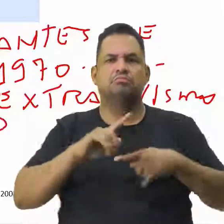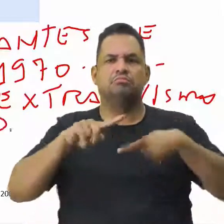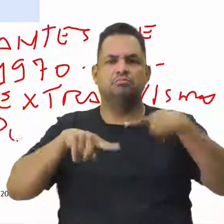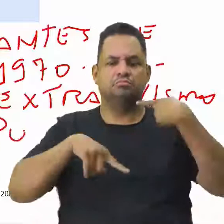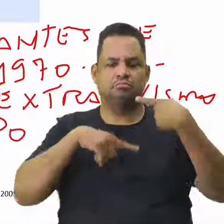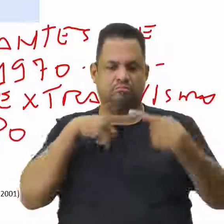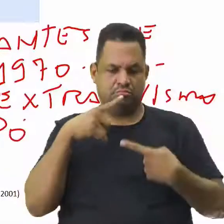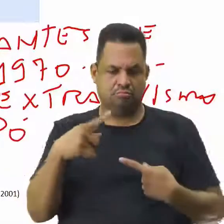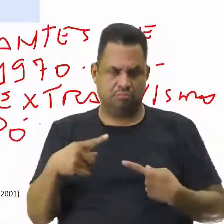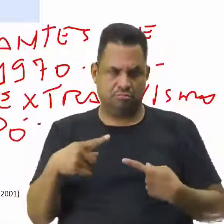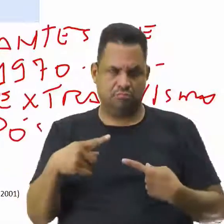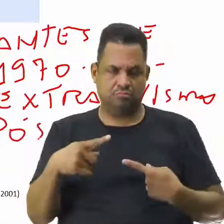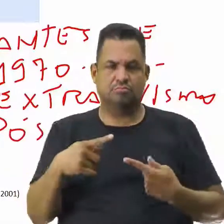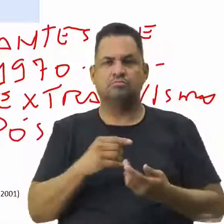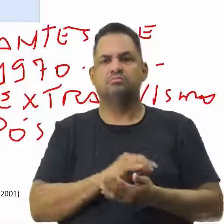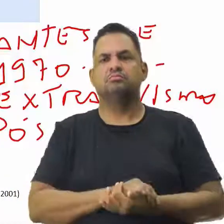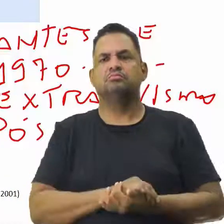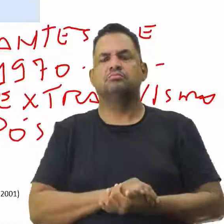Pós